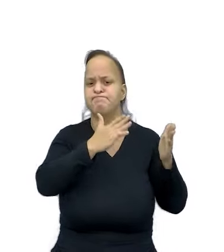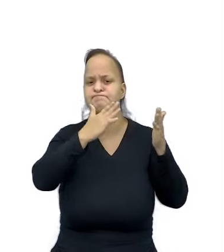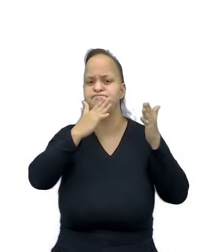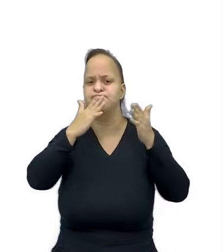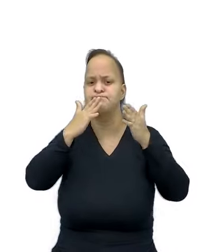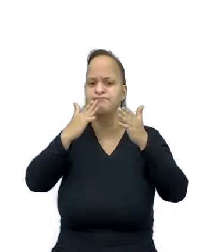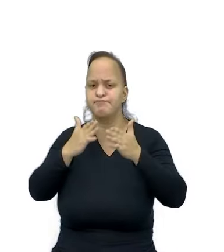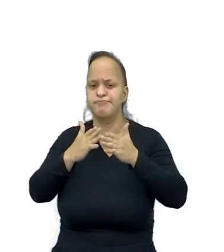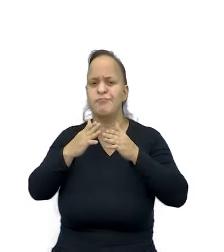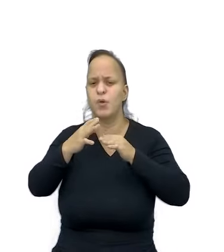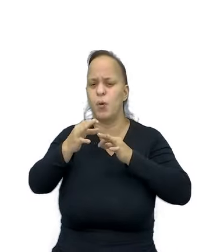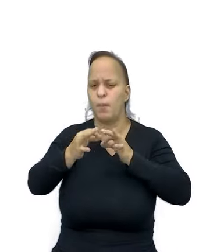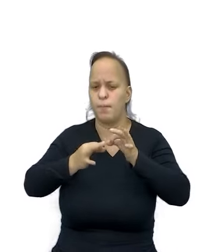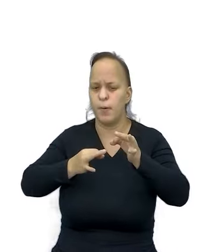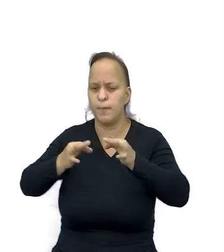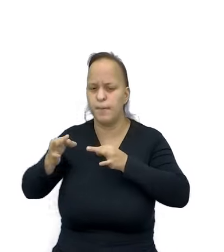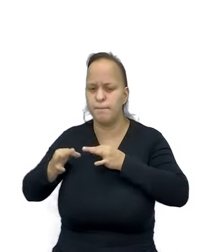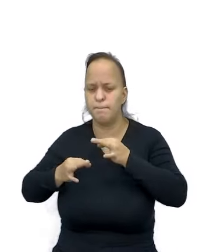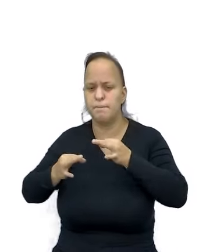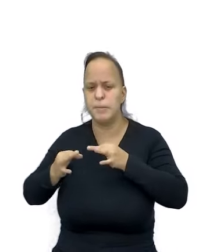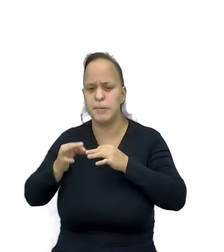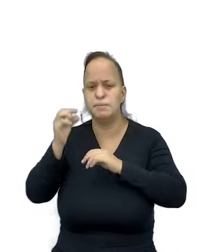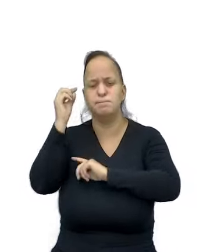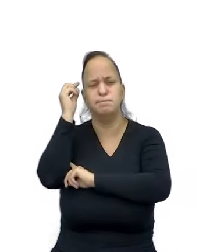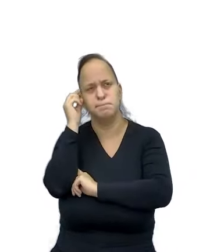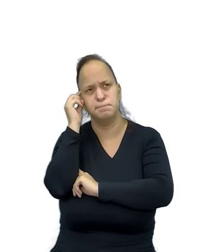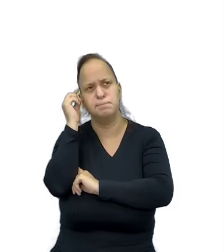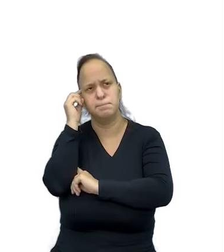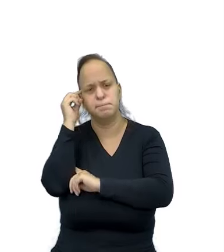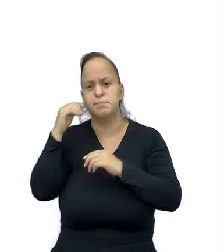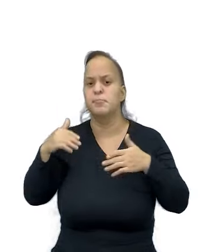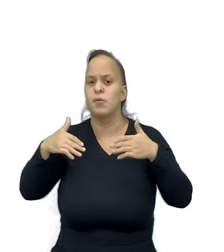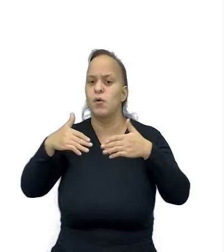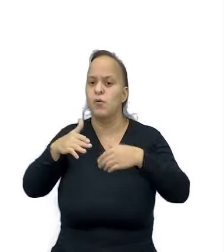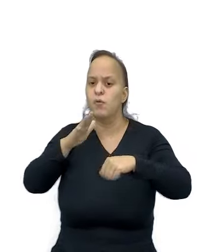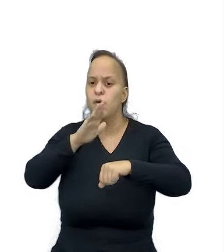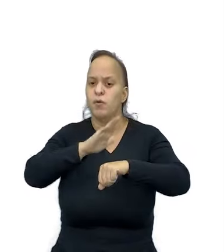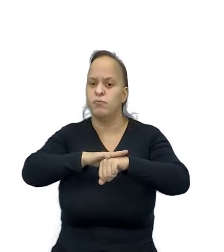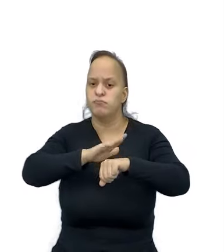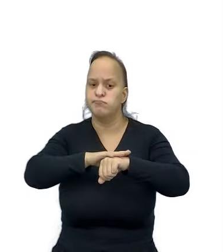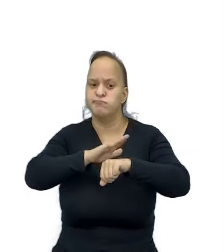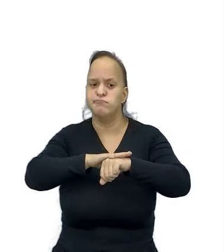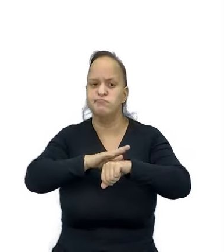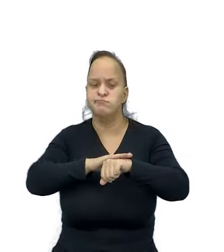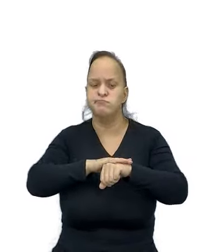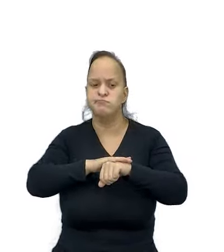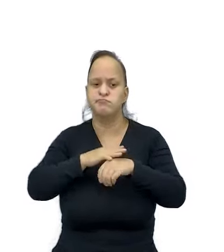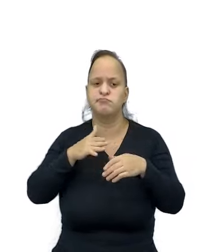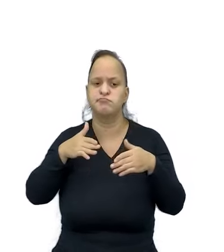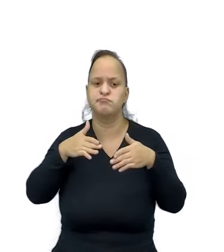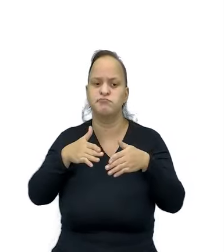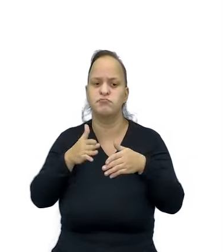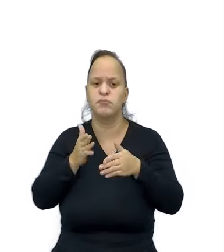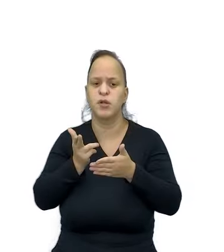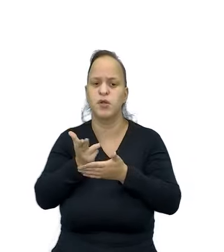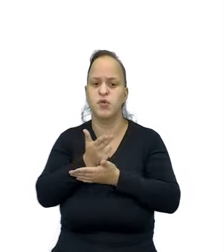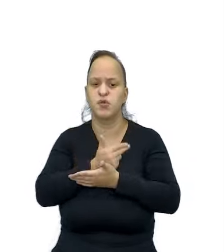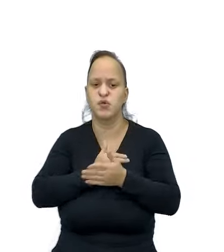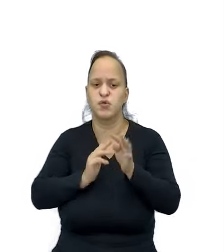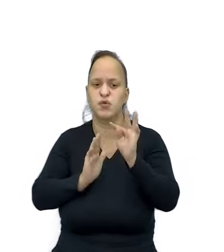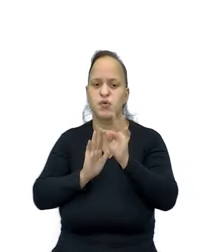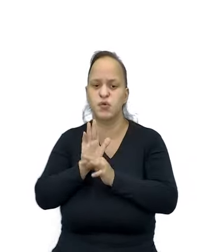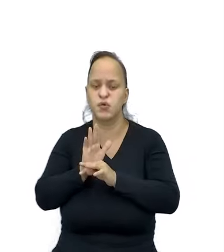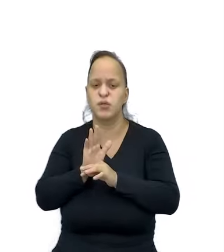o planejamento com foco nas produções e sentidos relativas aos gêneros textuais aqui na nossa sequência, né? A gente observou